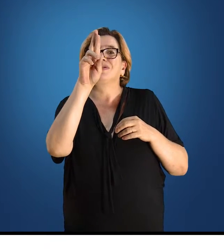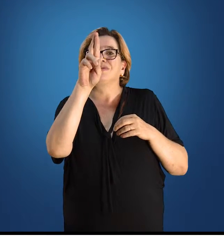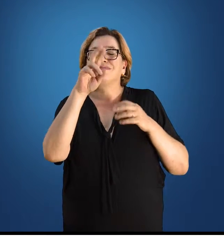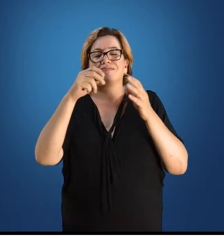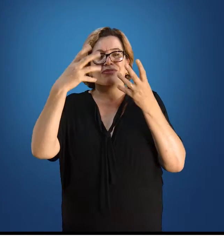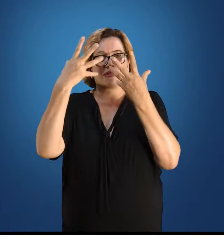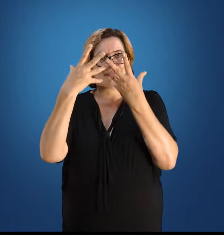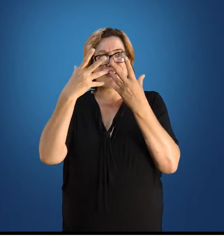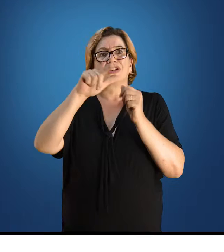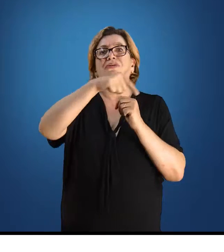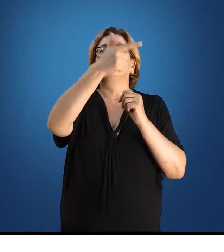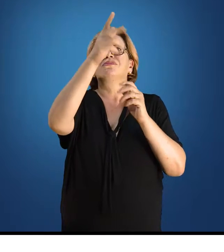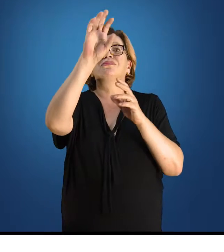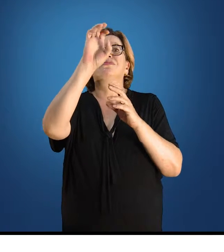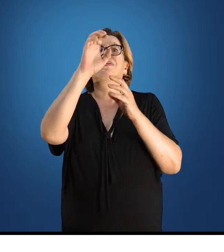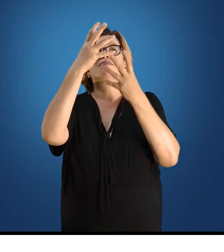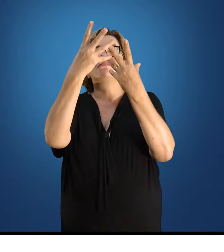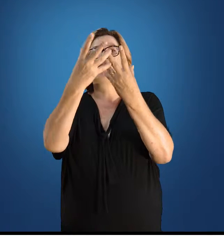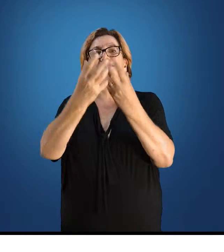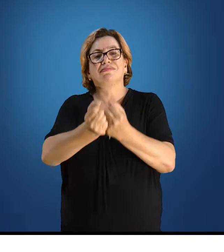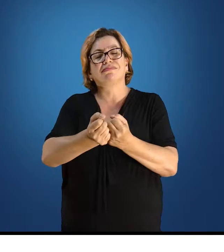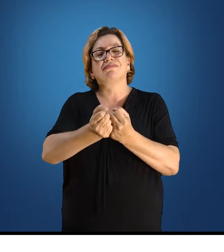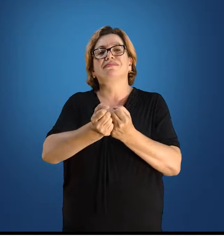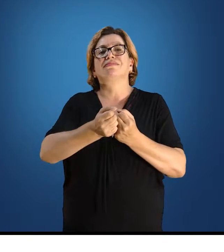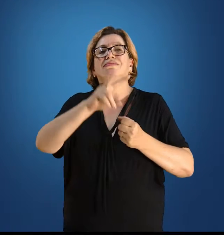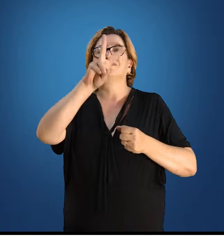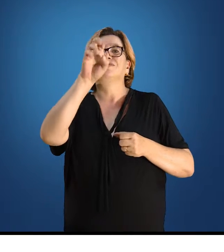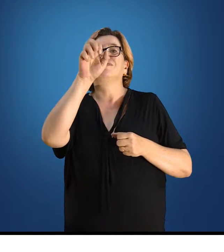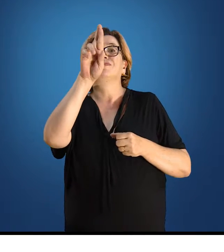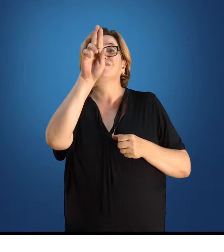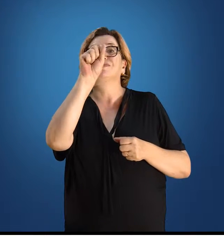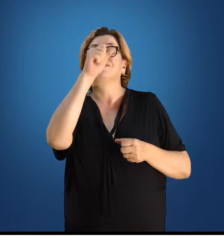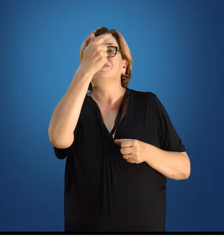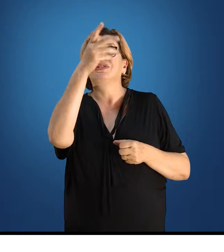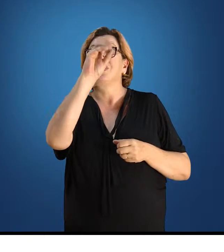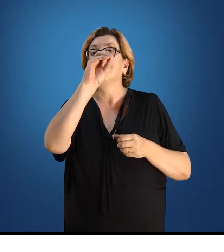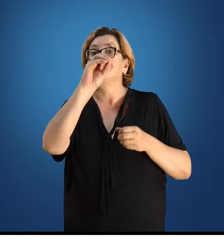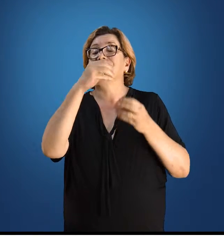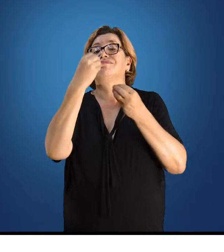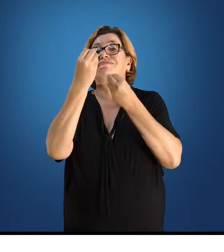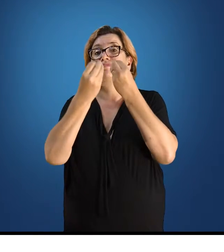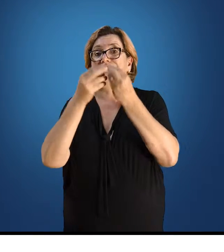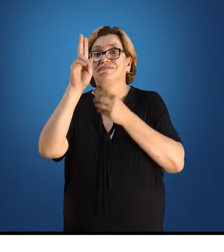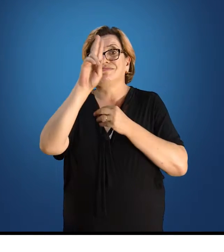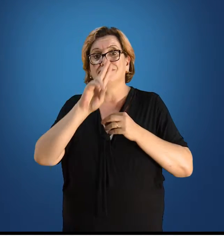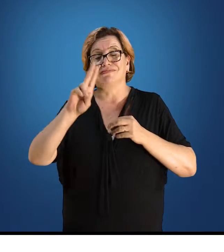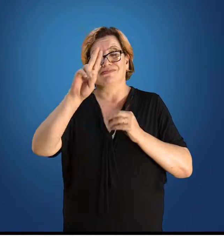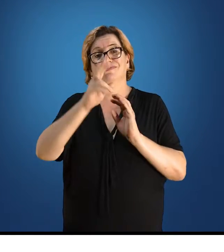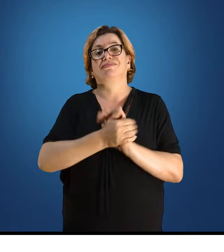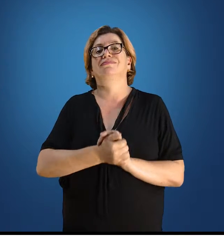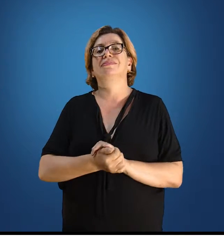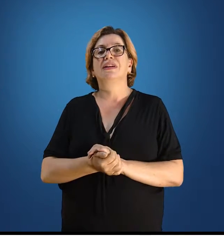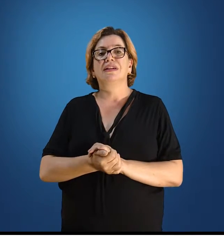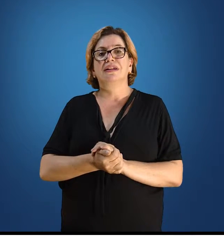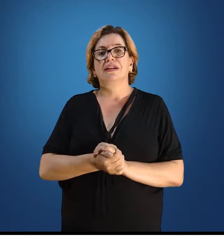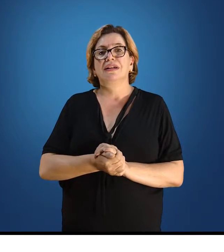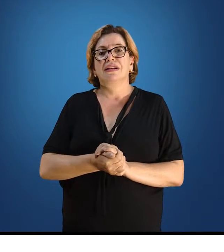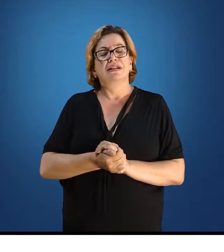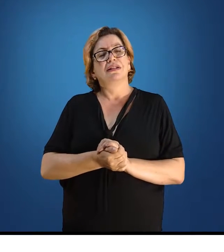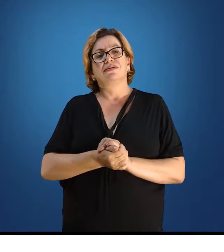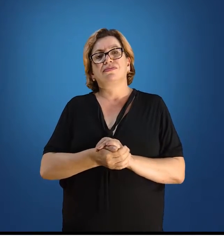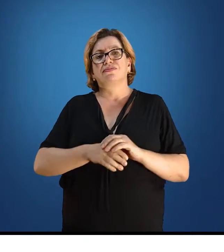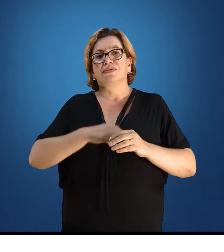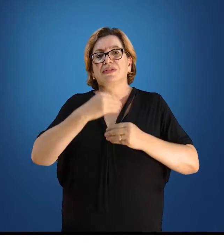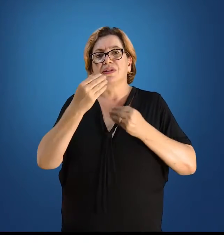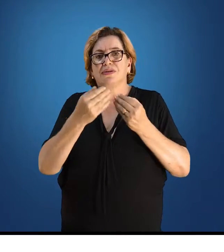o seu artigo, ou seja, a versão correta do arquivo, né, o tipo de software compatível. Né? E